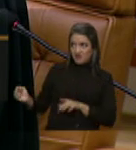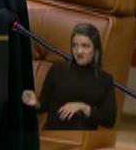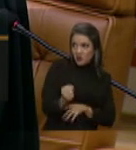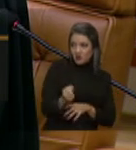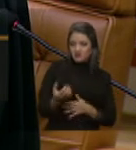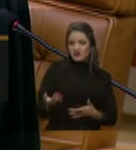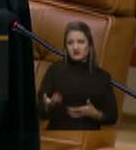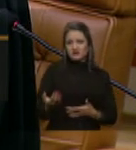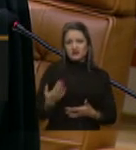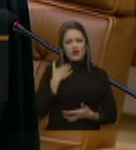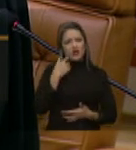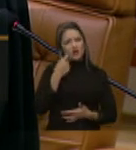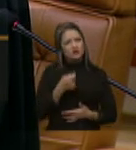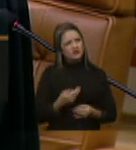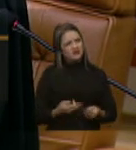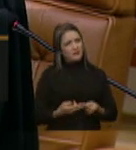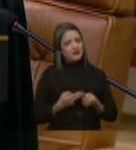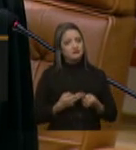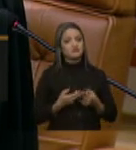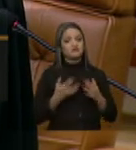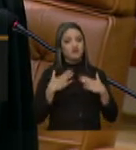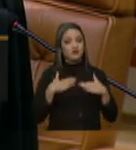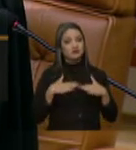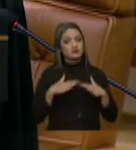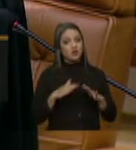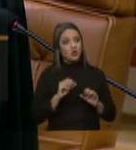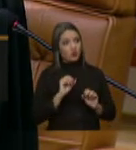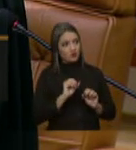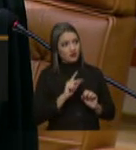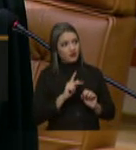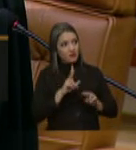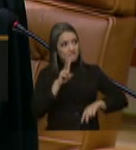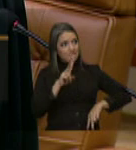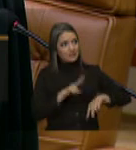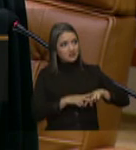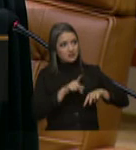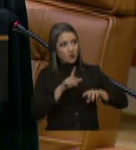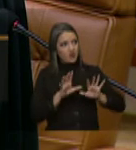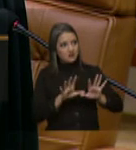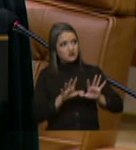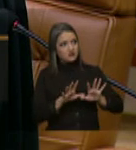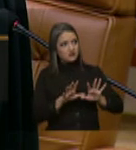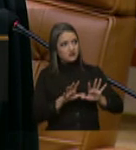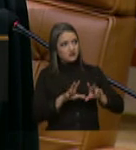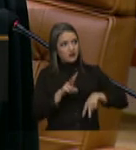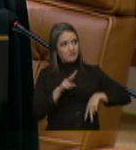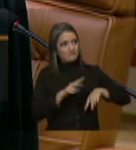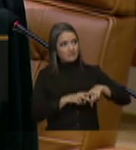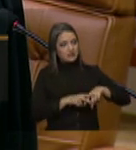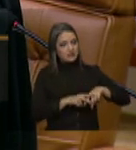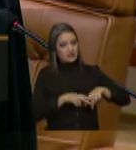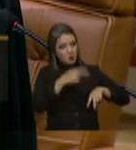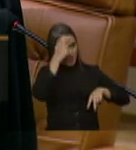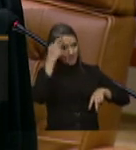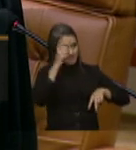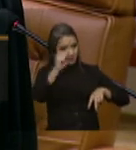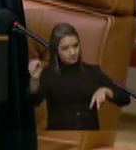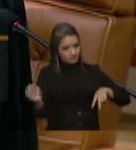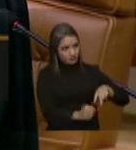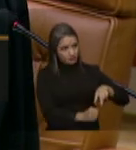juiz com paciente disse é prisão Exatamente isso a prisão é exatamente a pessoa é